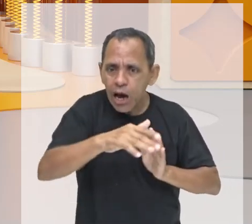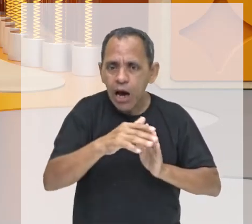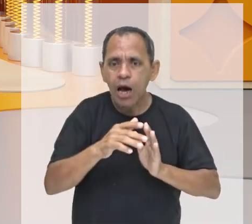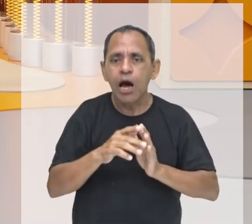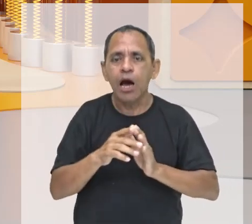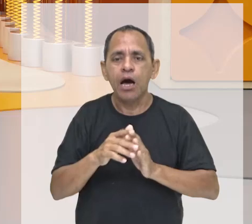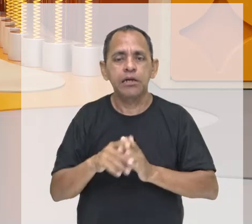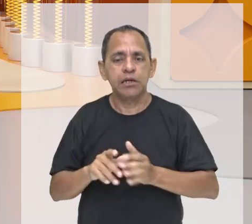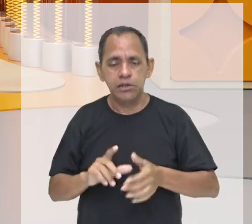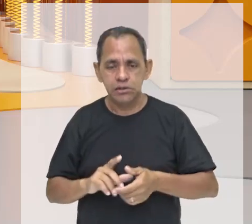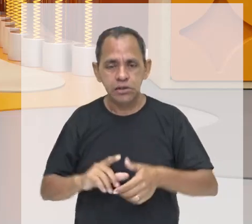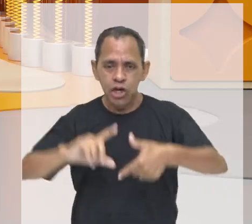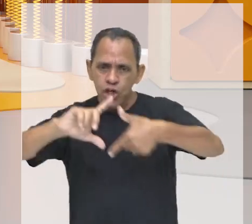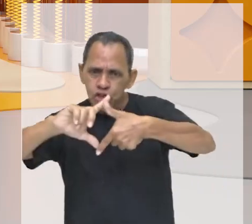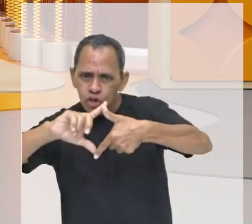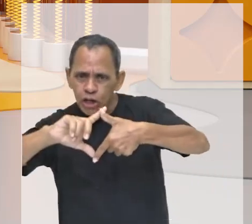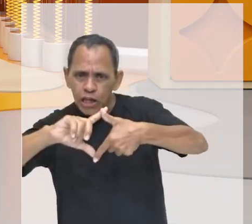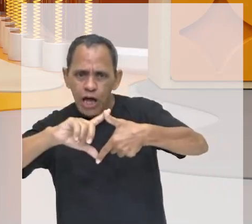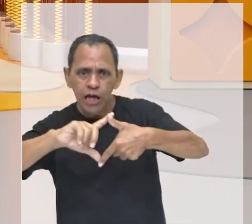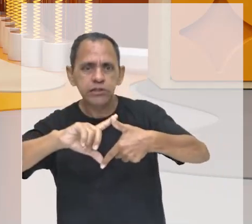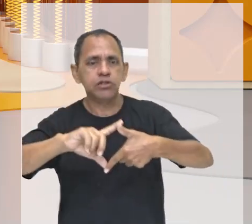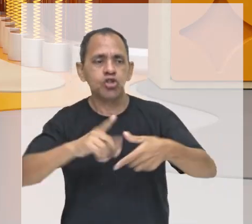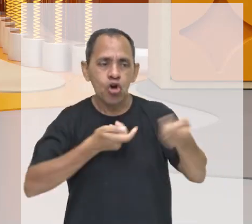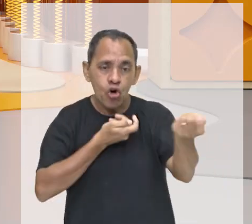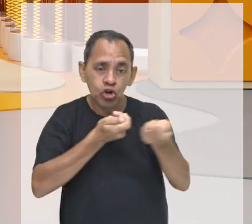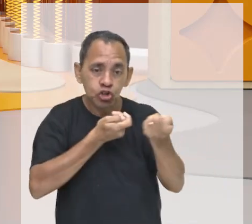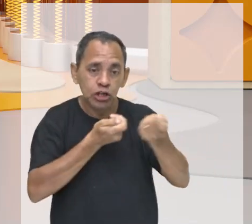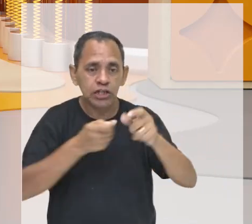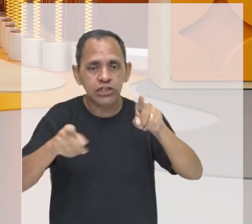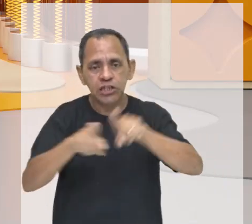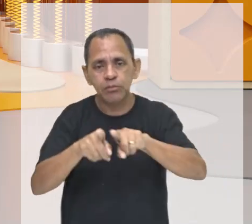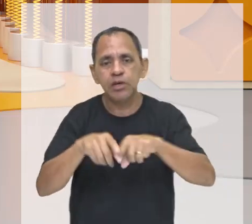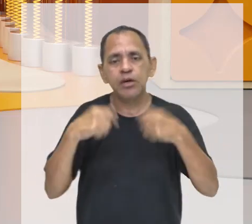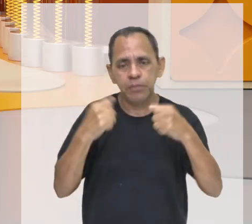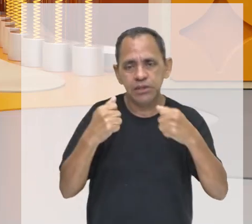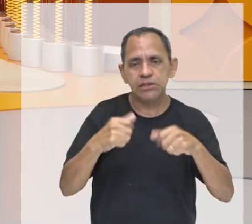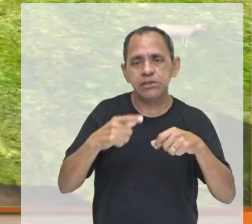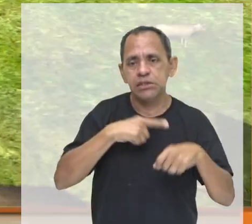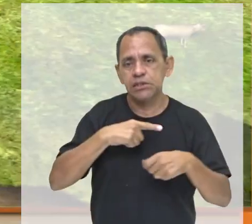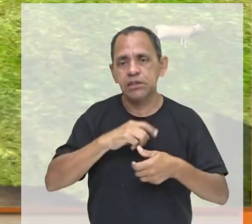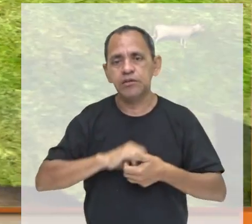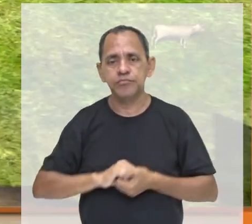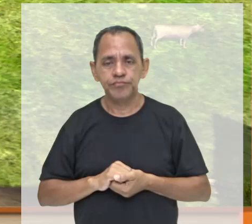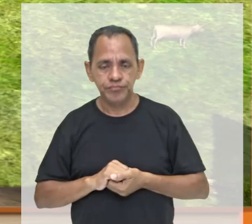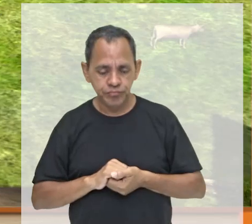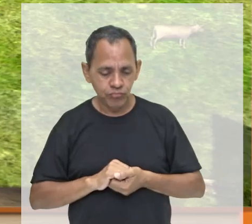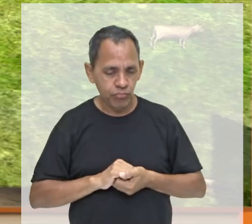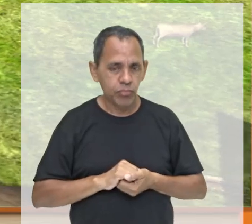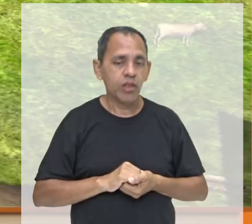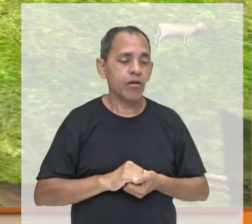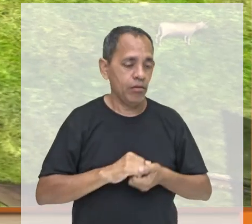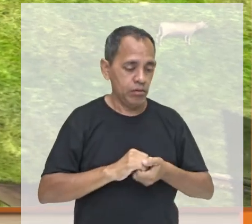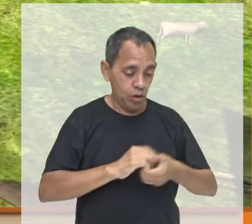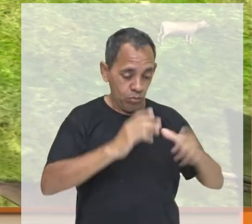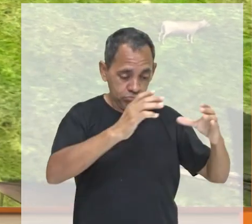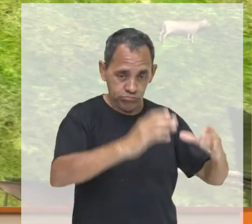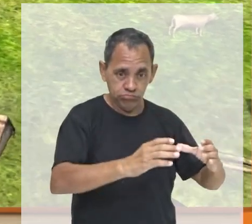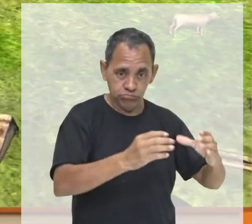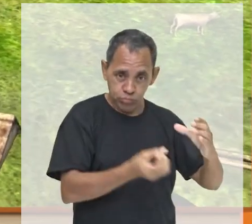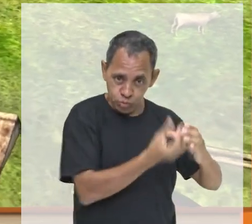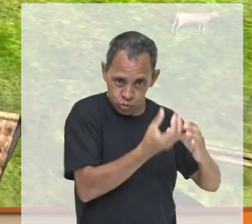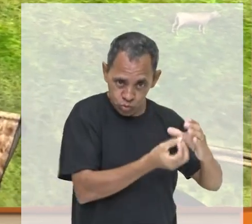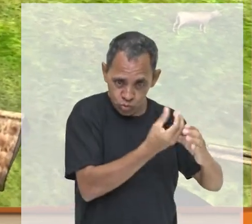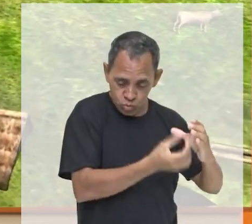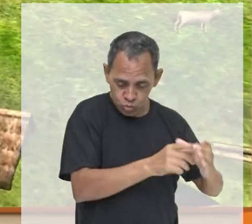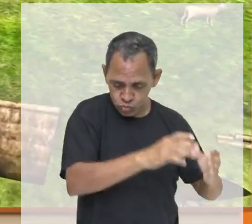de uma rotação itinerária, também podemos ter o quê? Uma rotação bienal, onde a gente pode observar aí